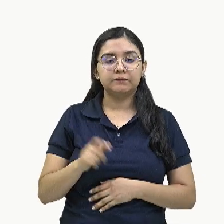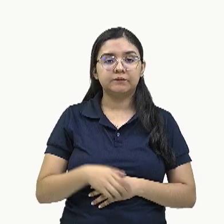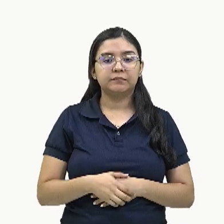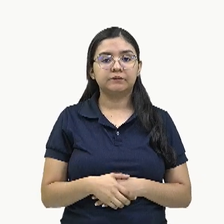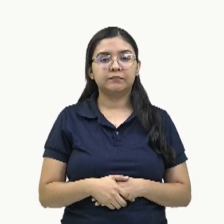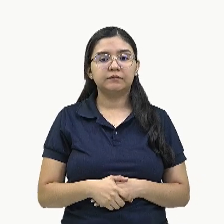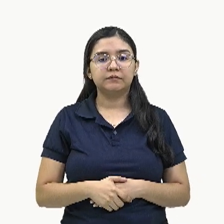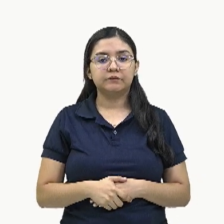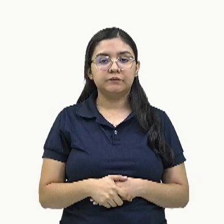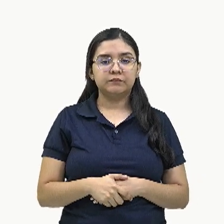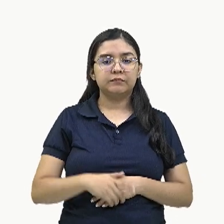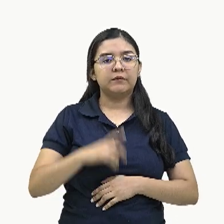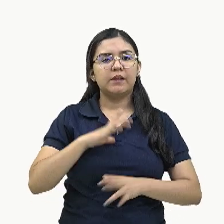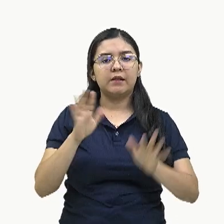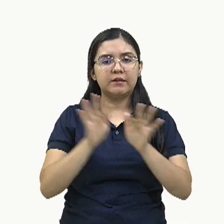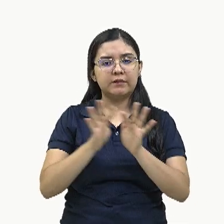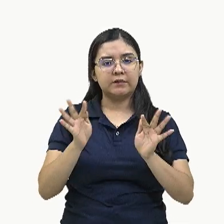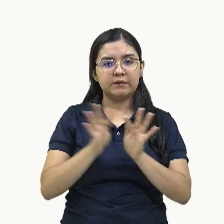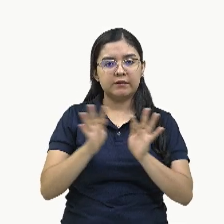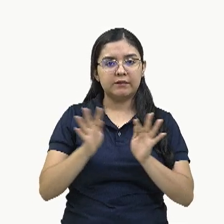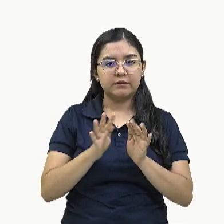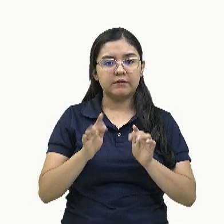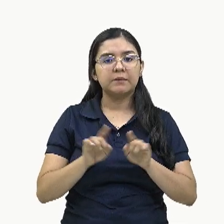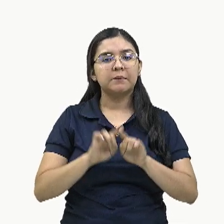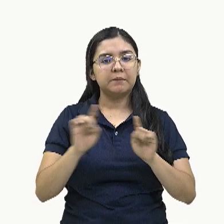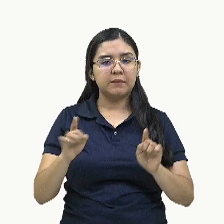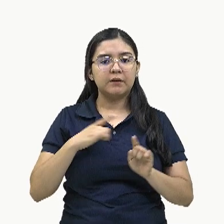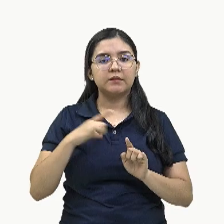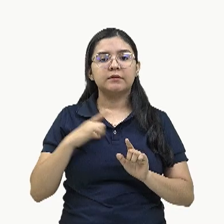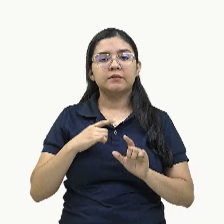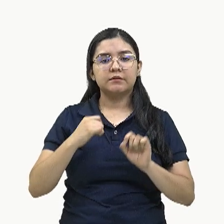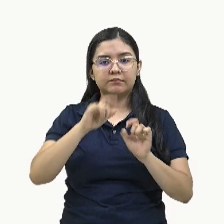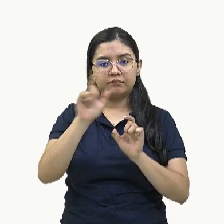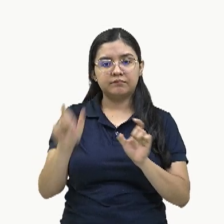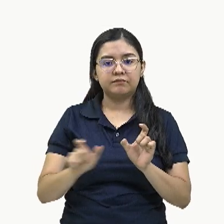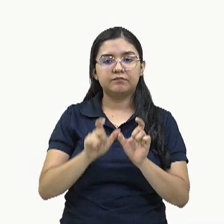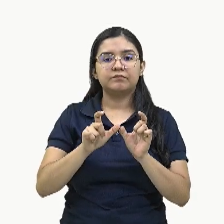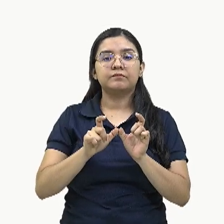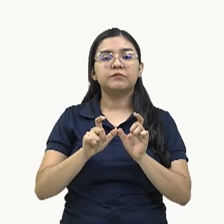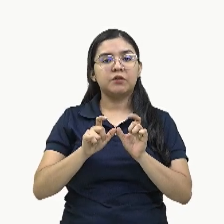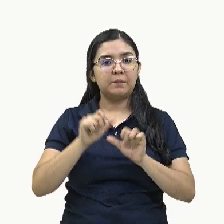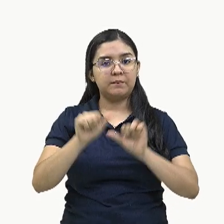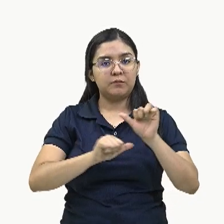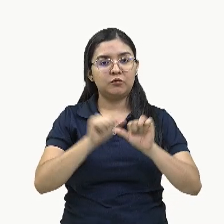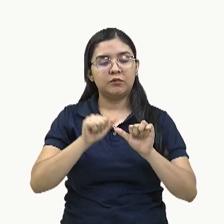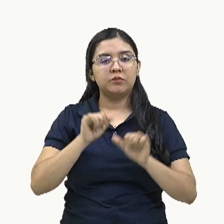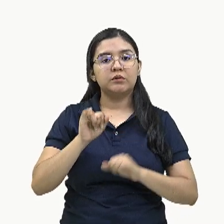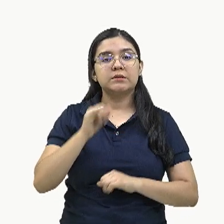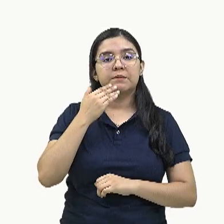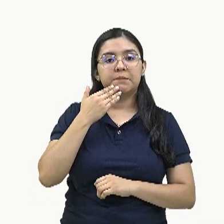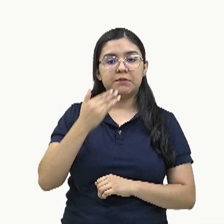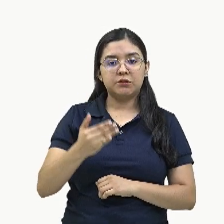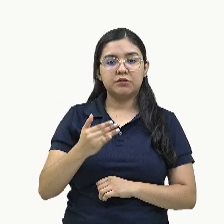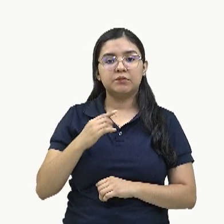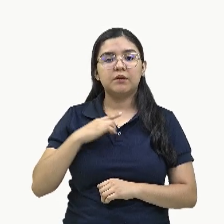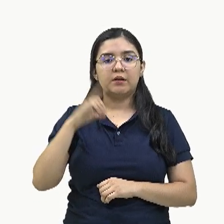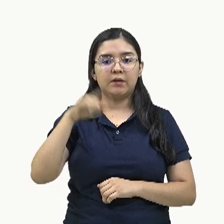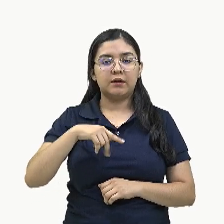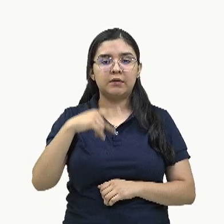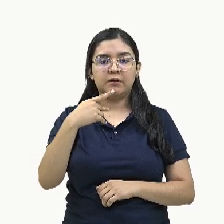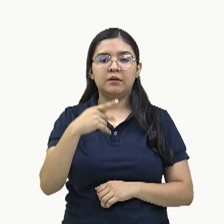que é pequenininha, mas que super funciona? Já muda, né, o pedido. A